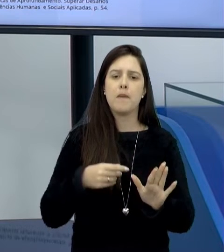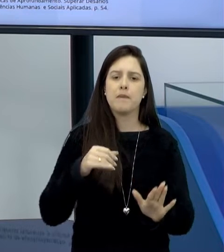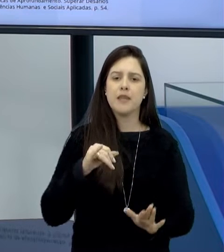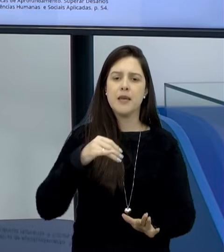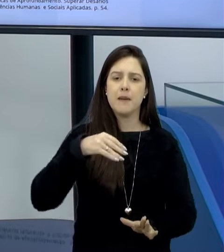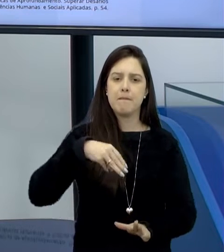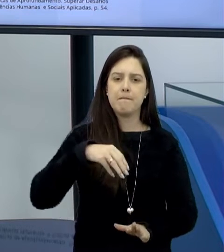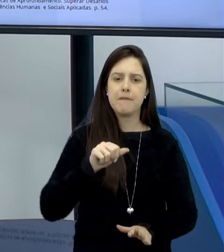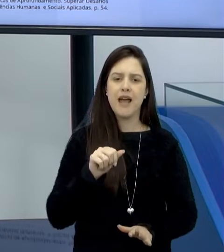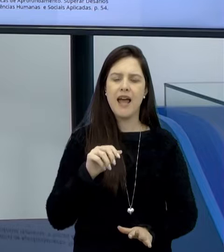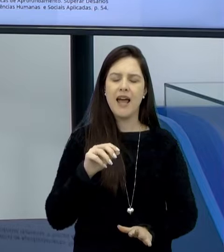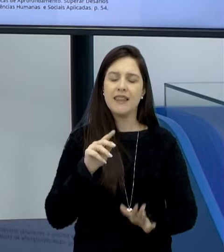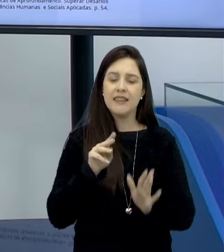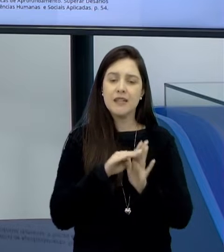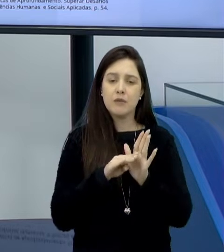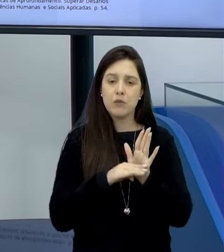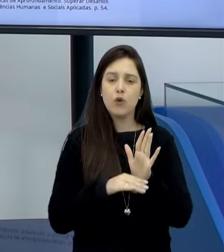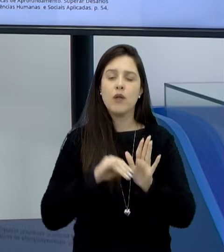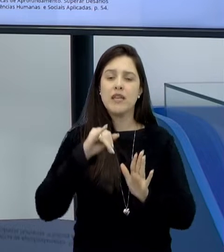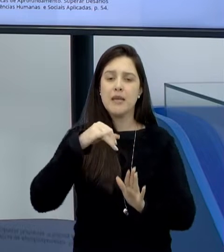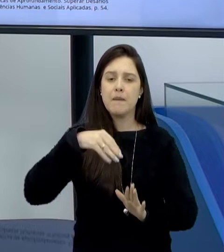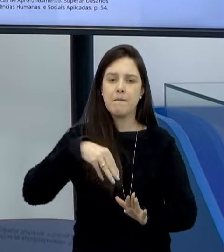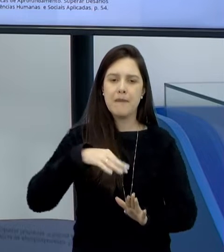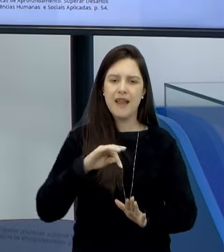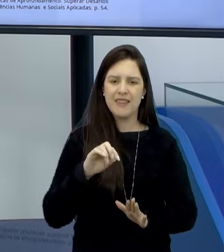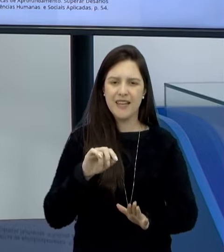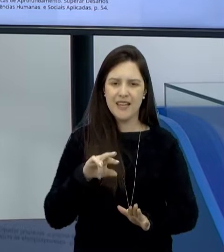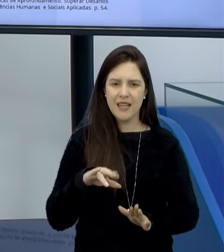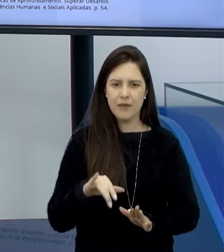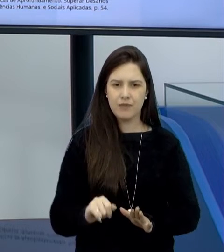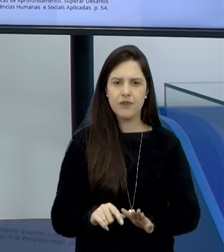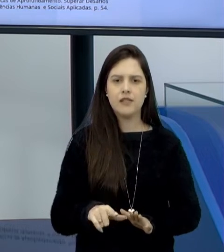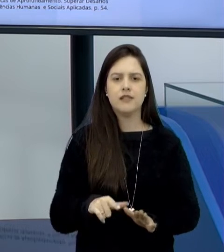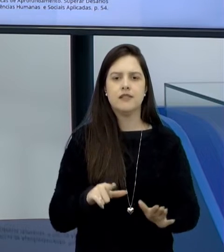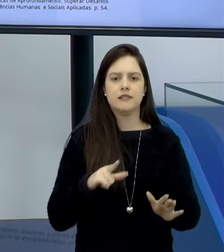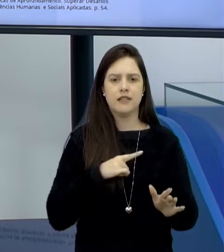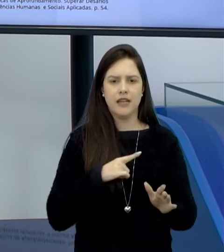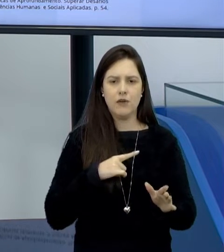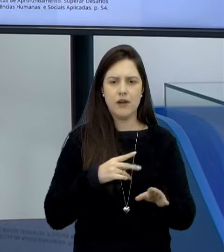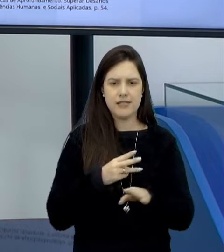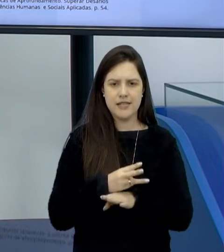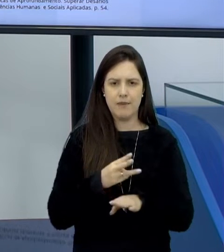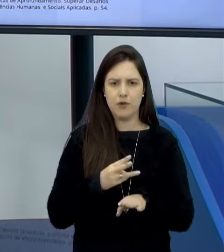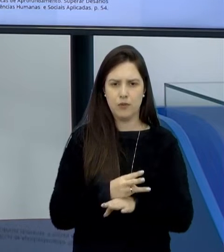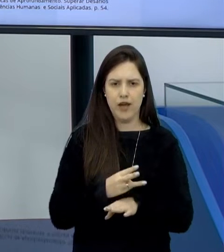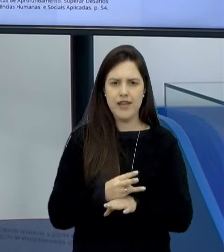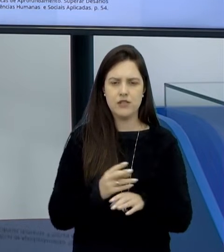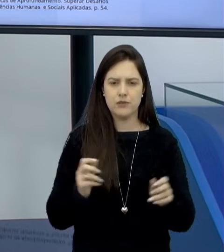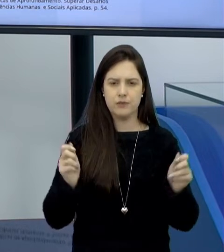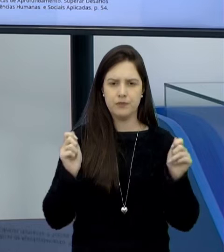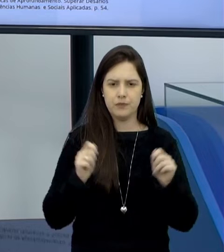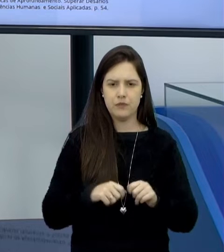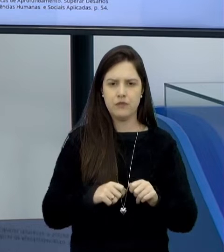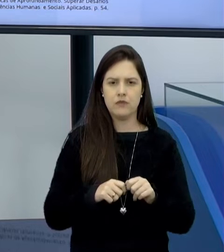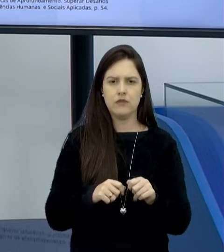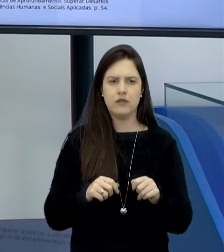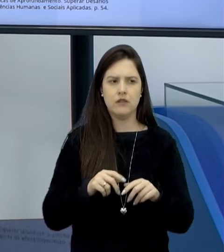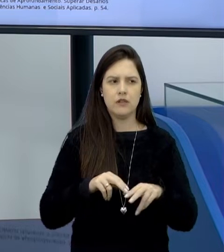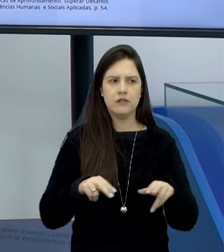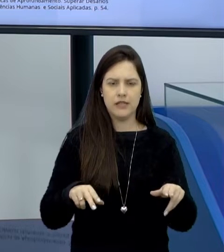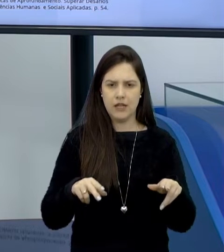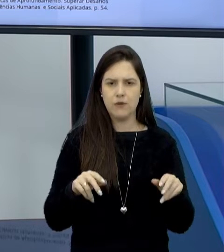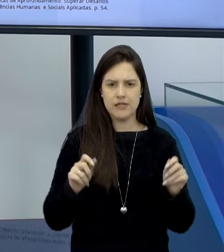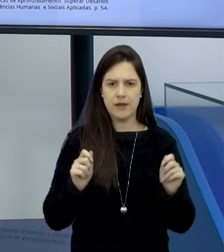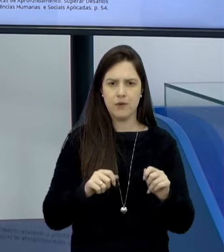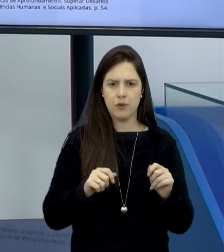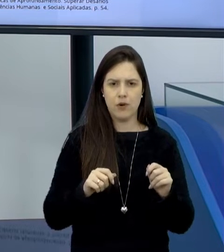imaterial. Né? Mas o que está sendo resguardado? São as práticas e saberes que envolvem essa